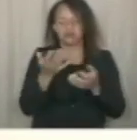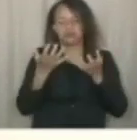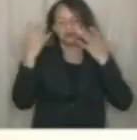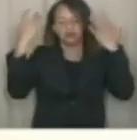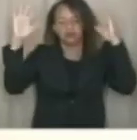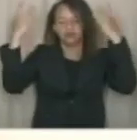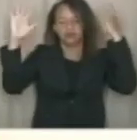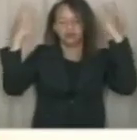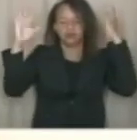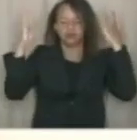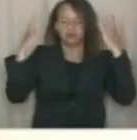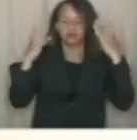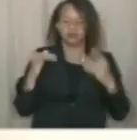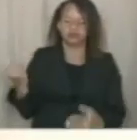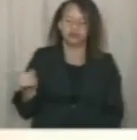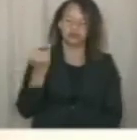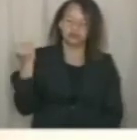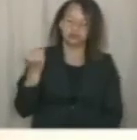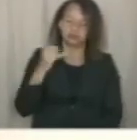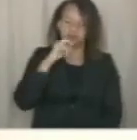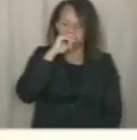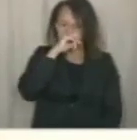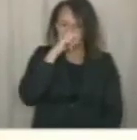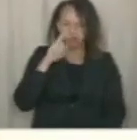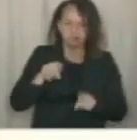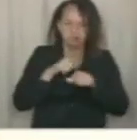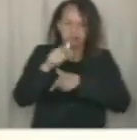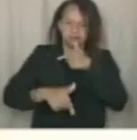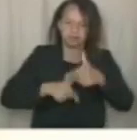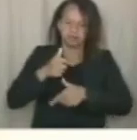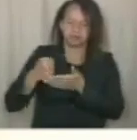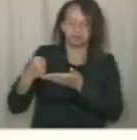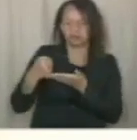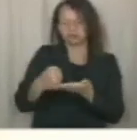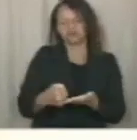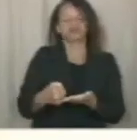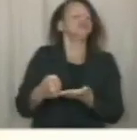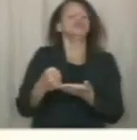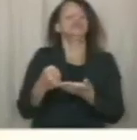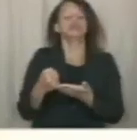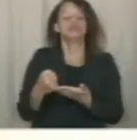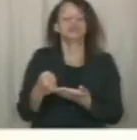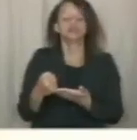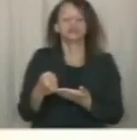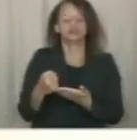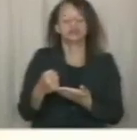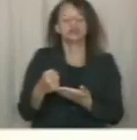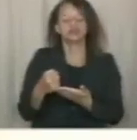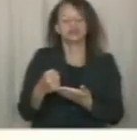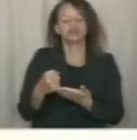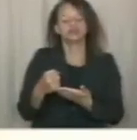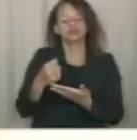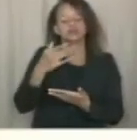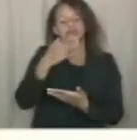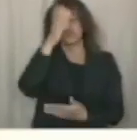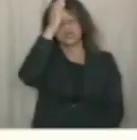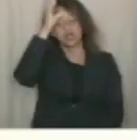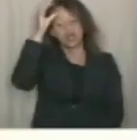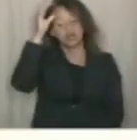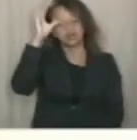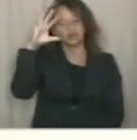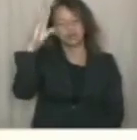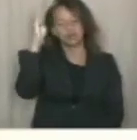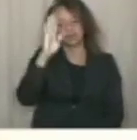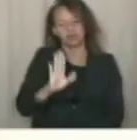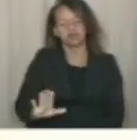essa categoria importante de servidores que ajudam e muito os consumidores do Brasil afora.